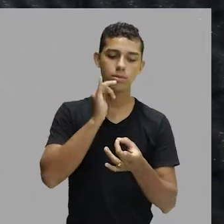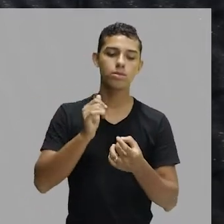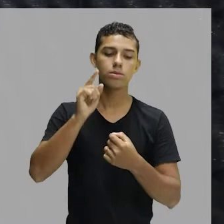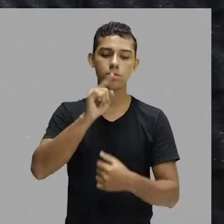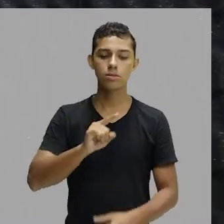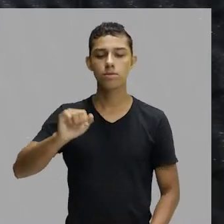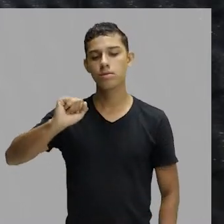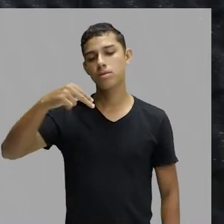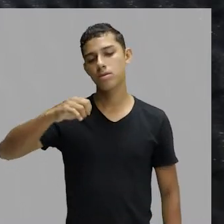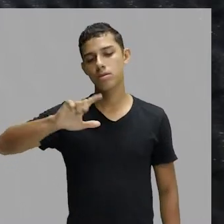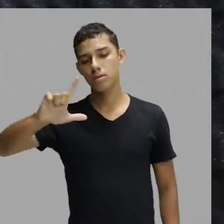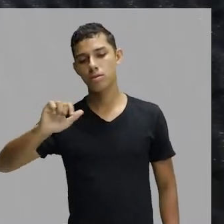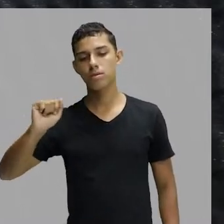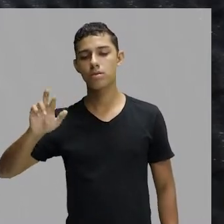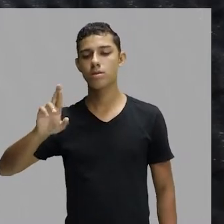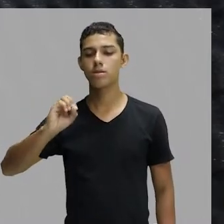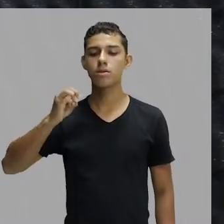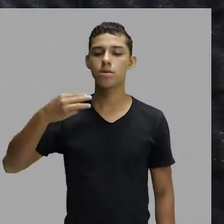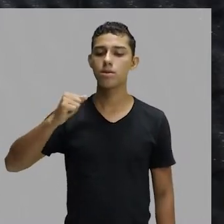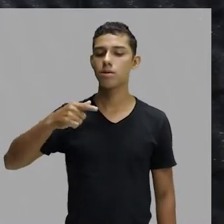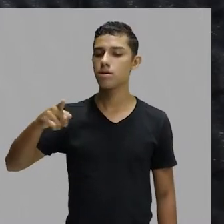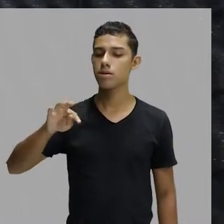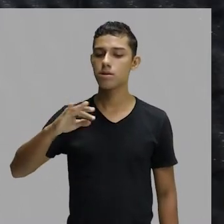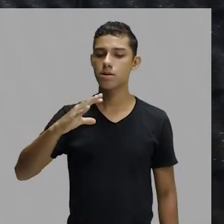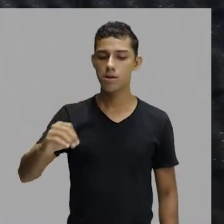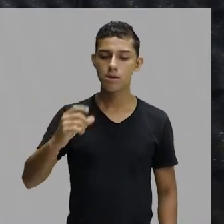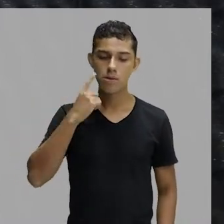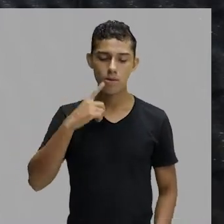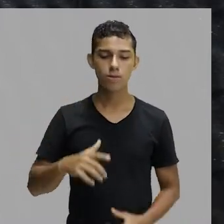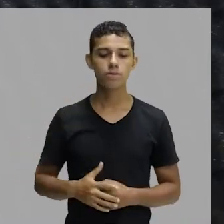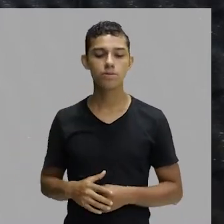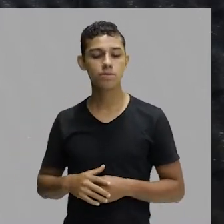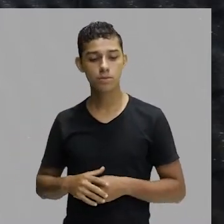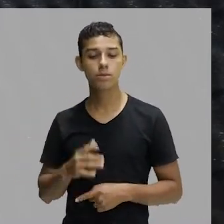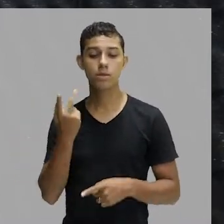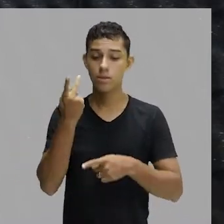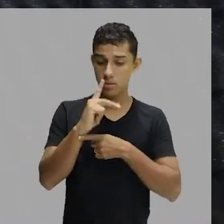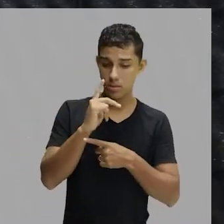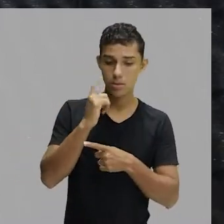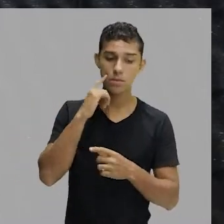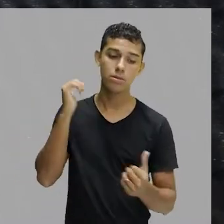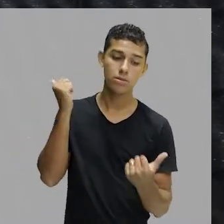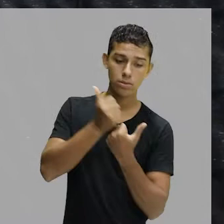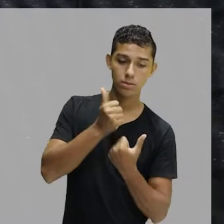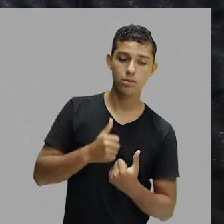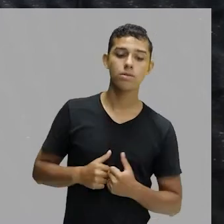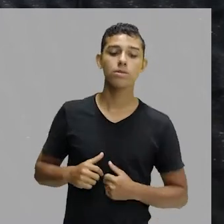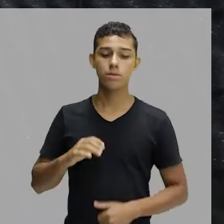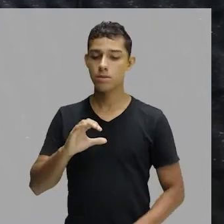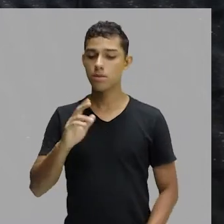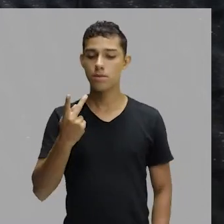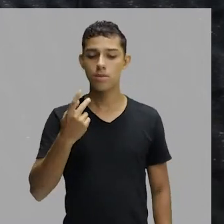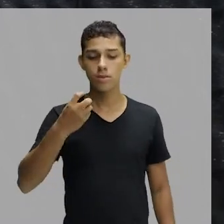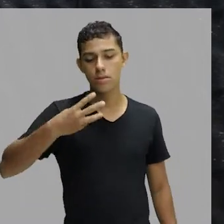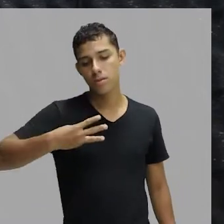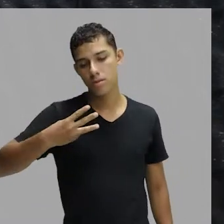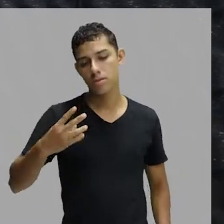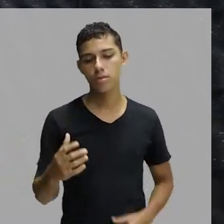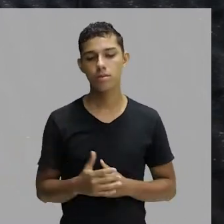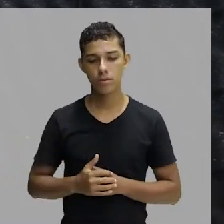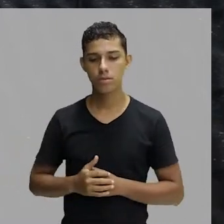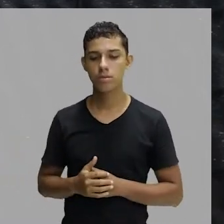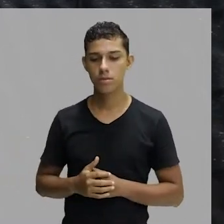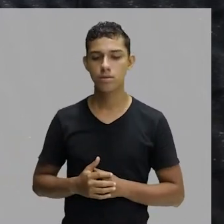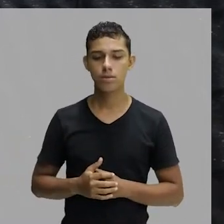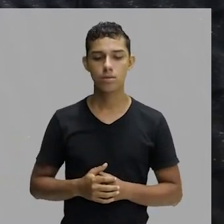ok? Saiu um dos hidrogênios, no lugar desse hidrogênio entrou um grupo CH3, entrou